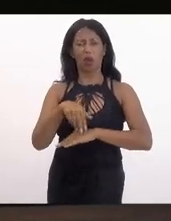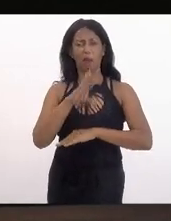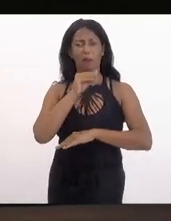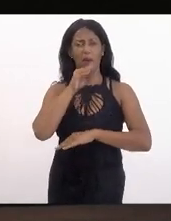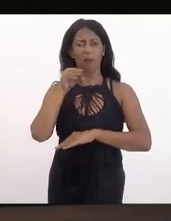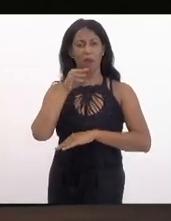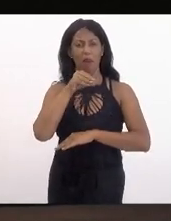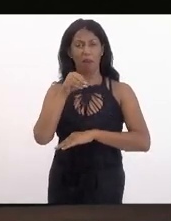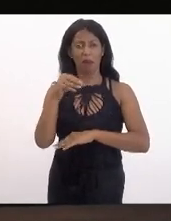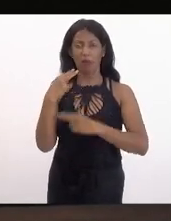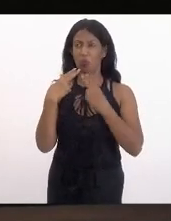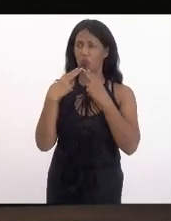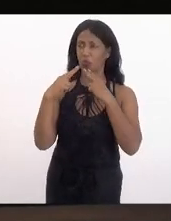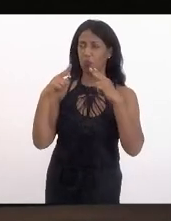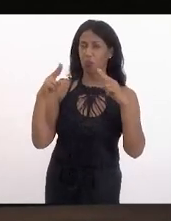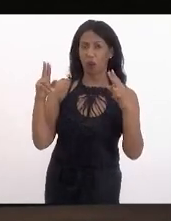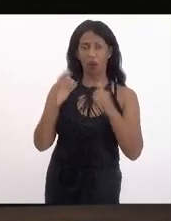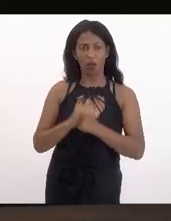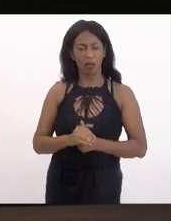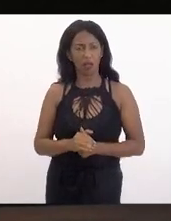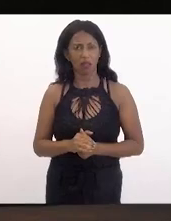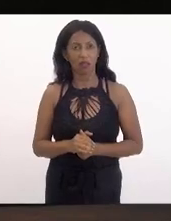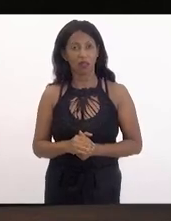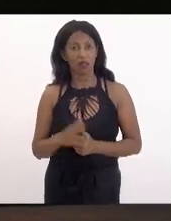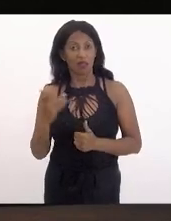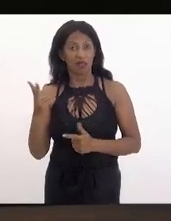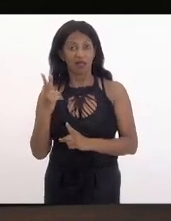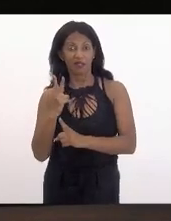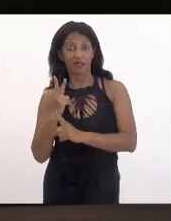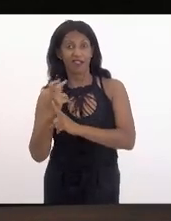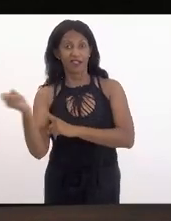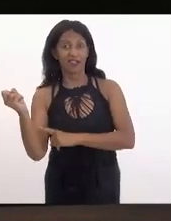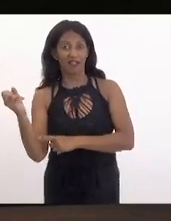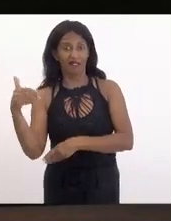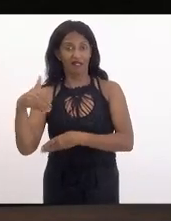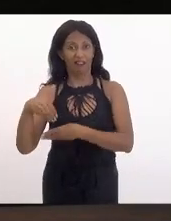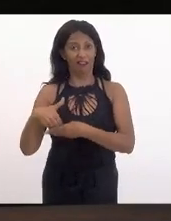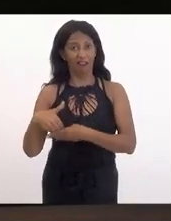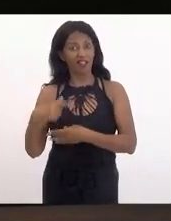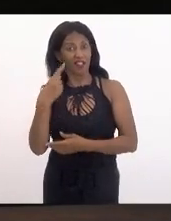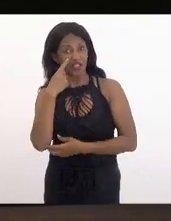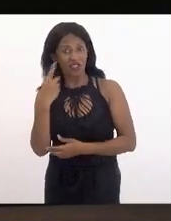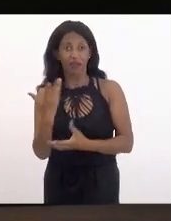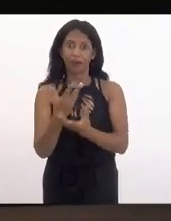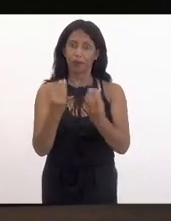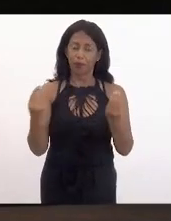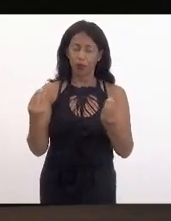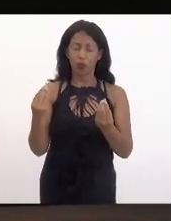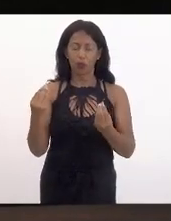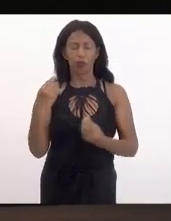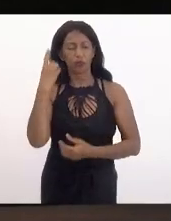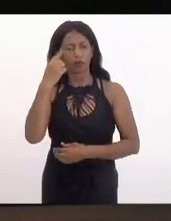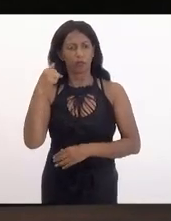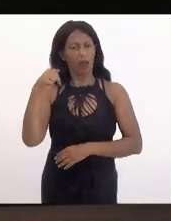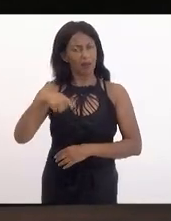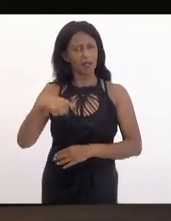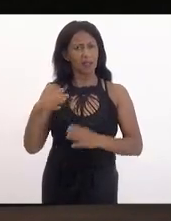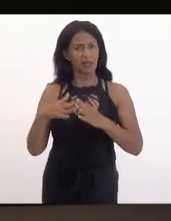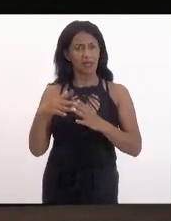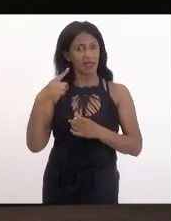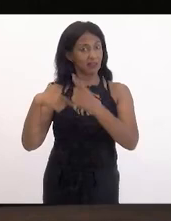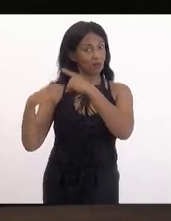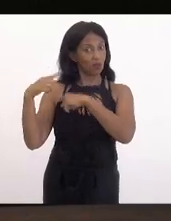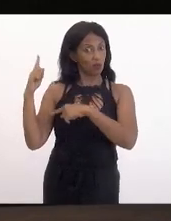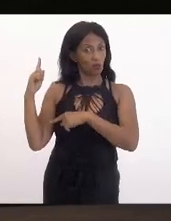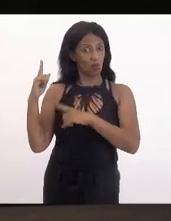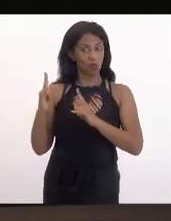Tribuna que será vaiado a trabalhar e ganhar uma eleição que já de há muito tempo tá vendo aqui nessa casa no prédio